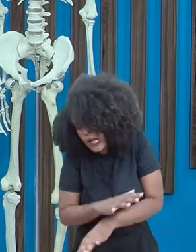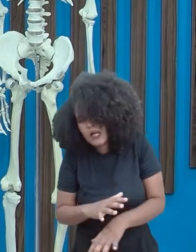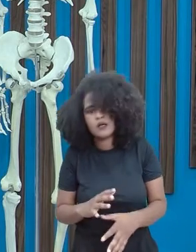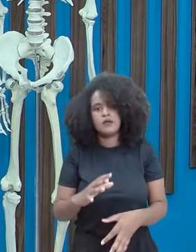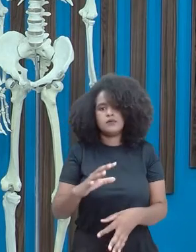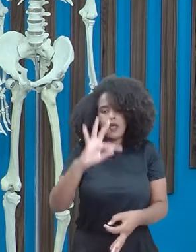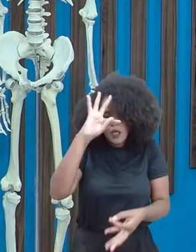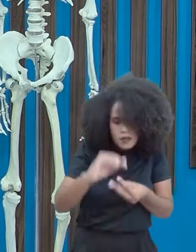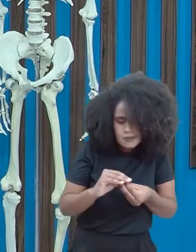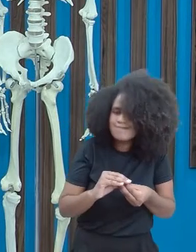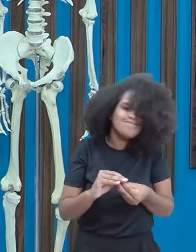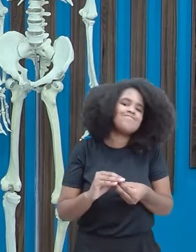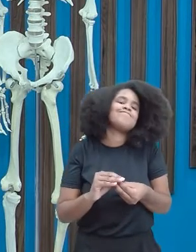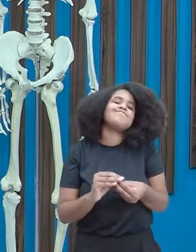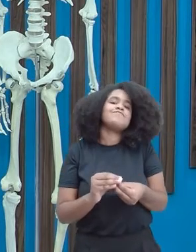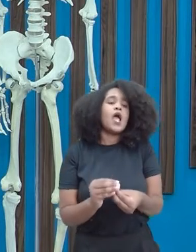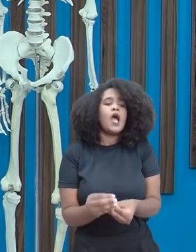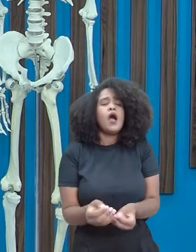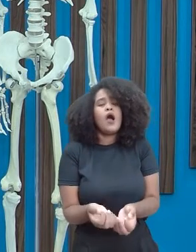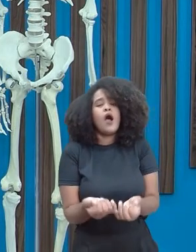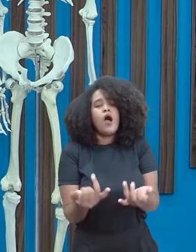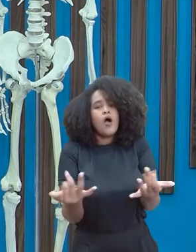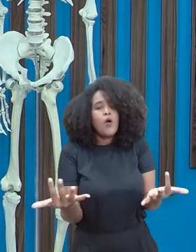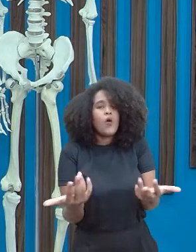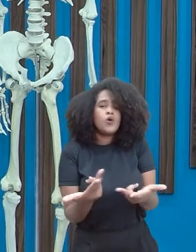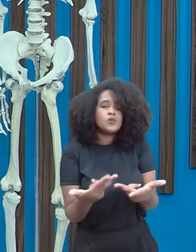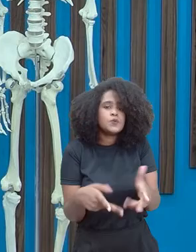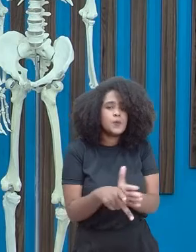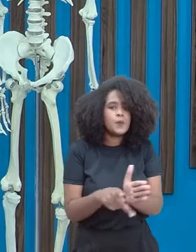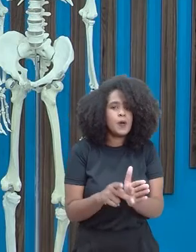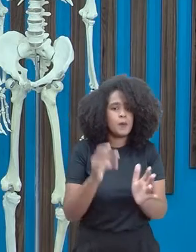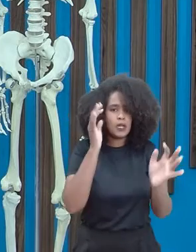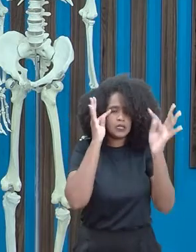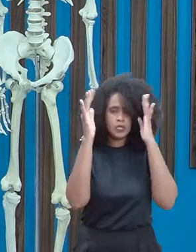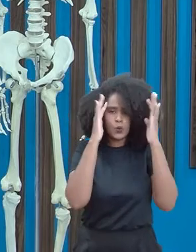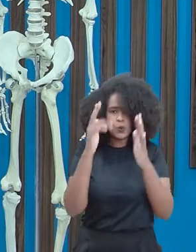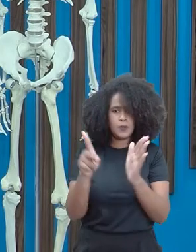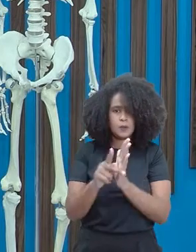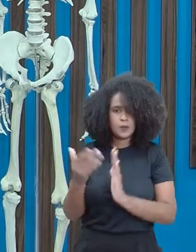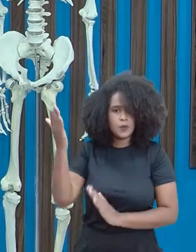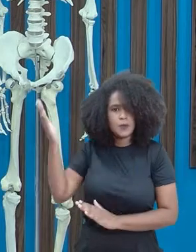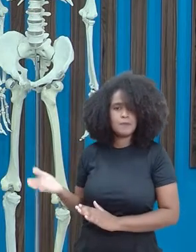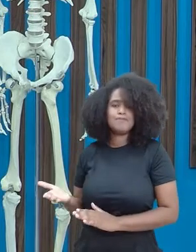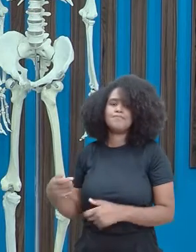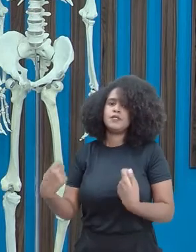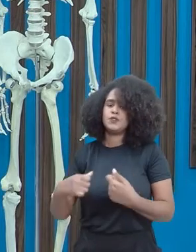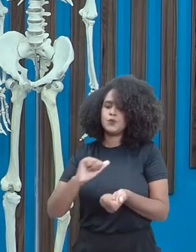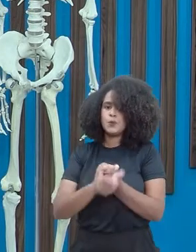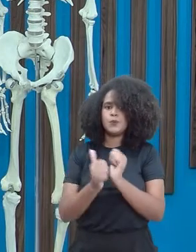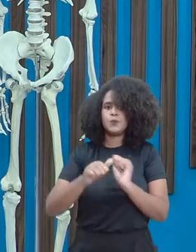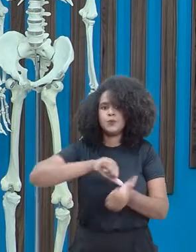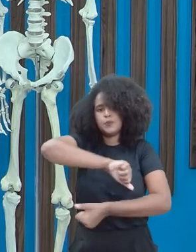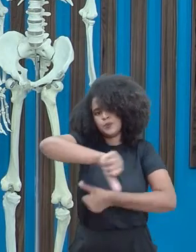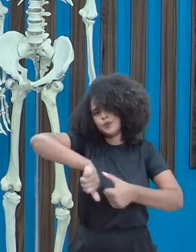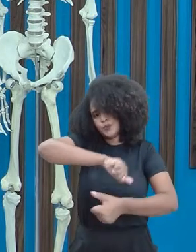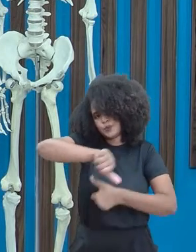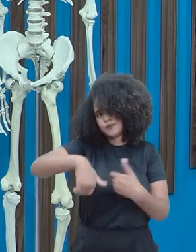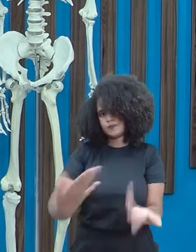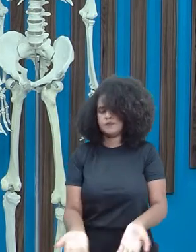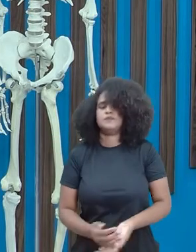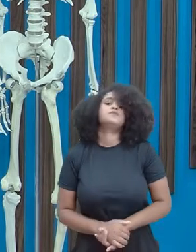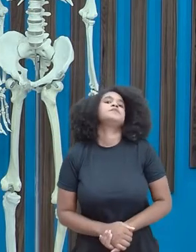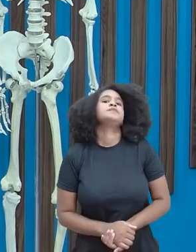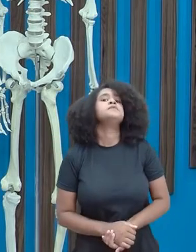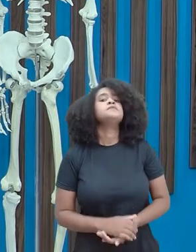ideias de Lamarck, elas foram refeitas, elas foram reelaboradas aí nos ensinamentos e nas ideias de